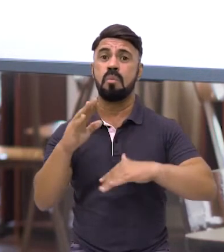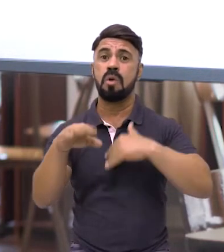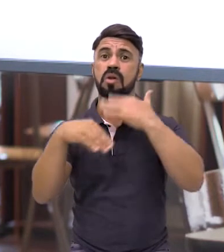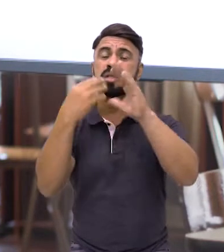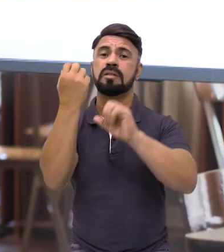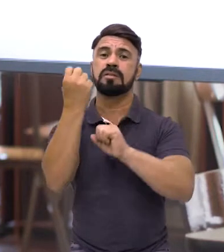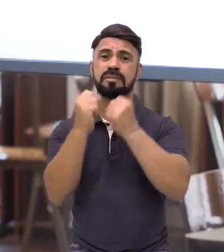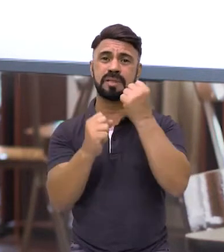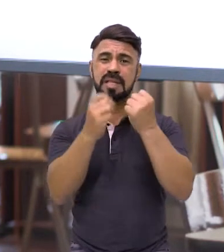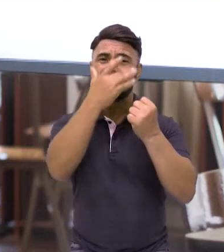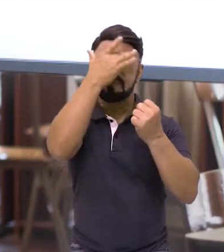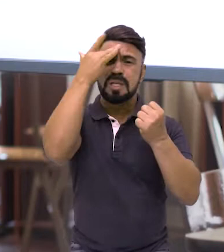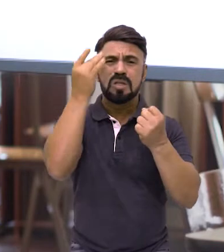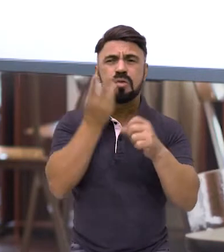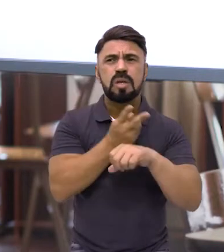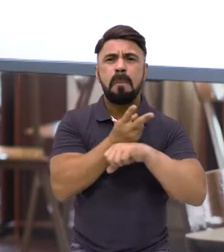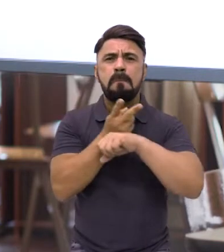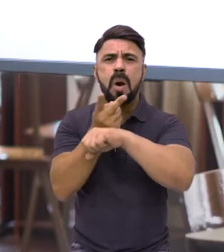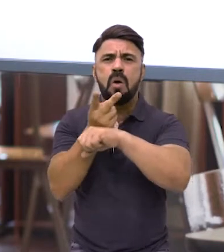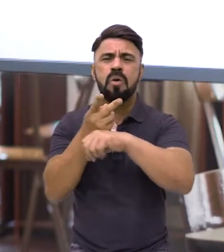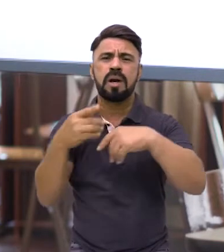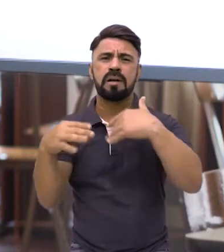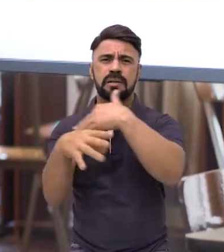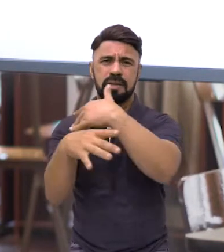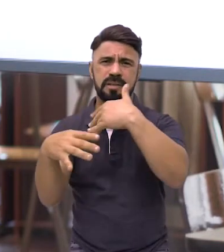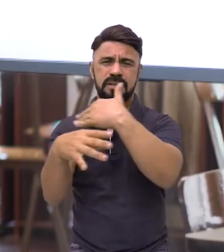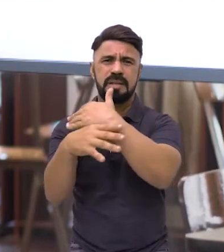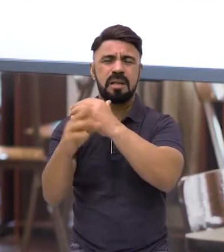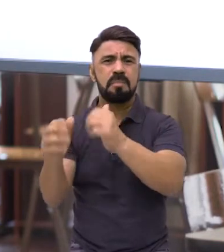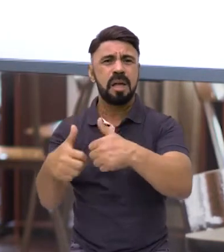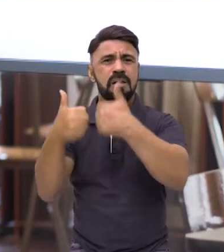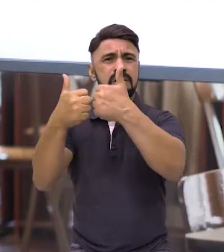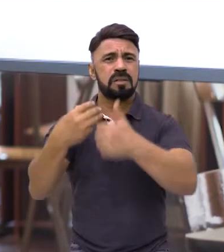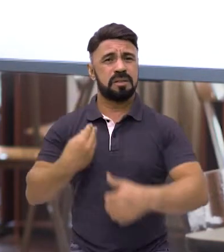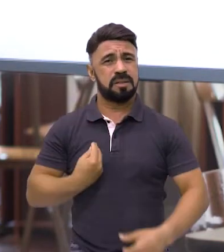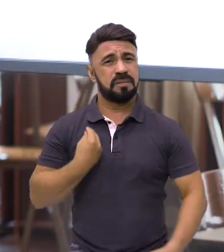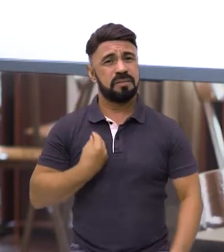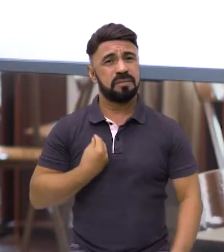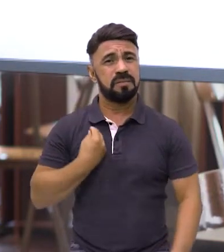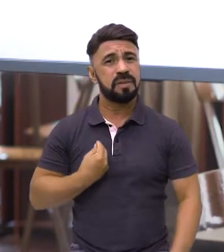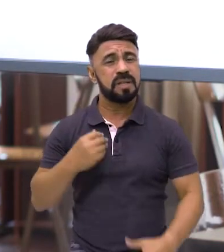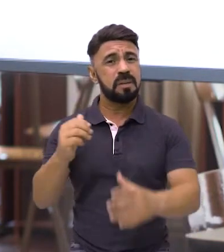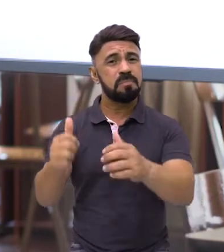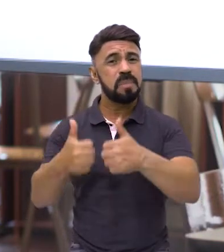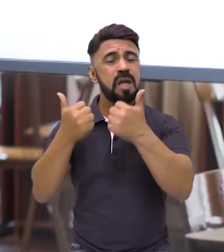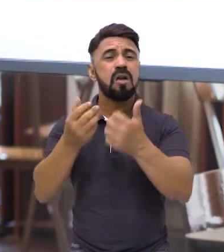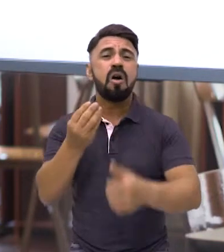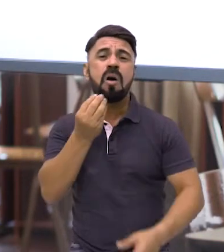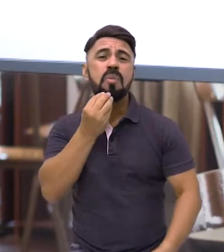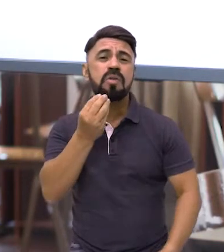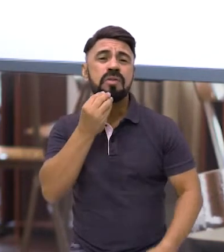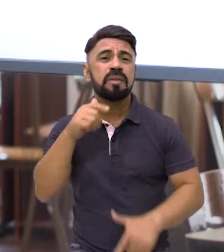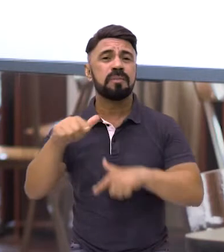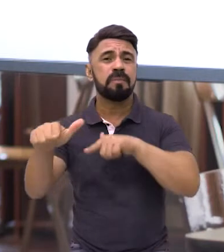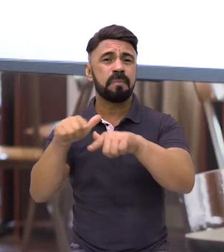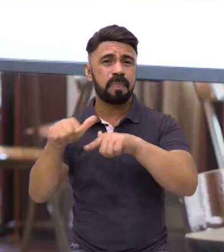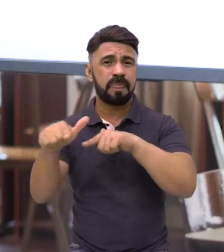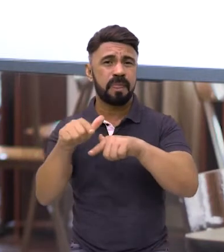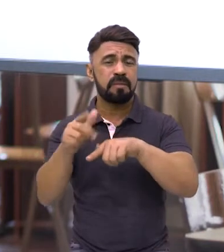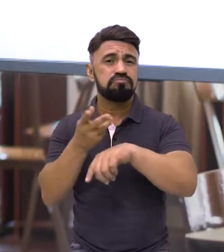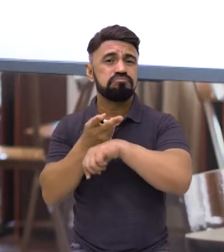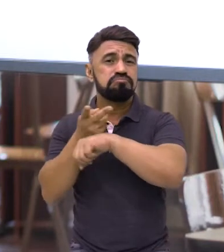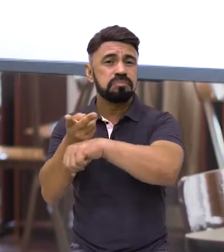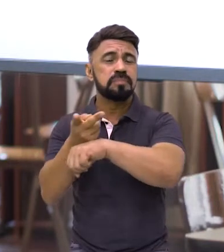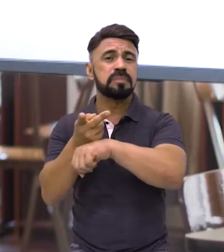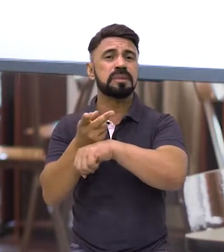as pessoas começam a procurar nas cidades melhor qualidade de vida, melhores oportunidades de emprego,